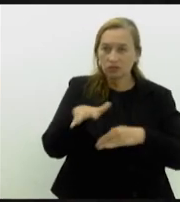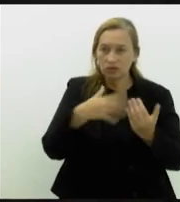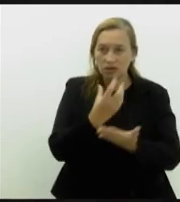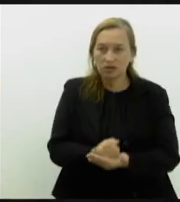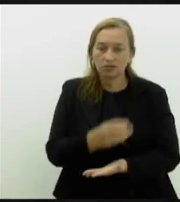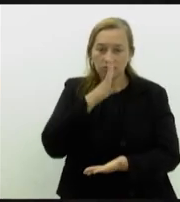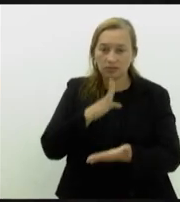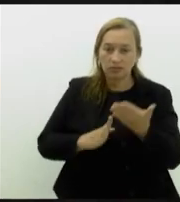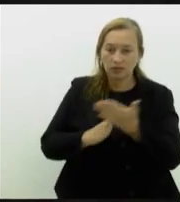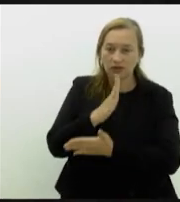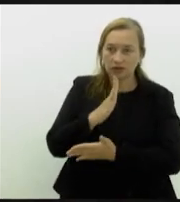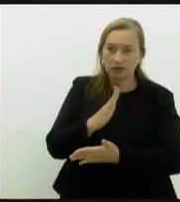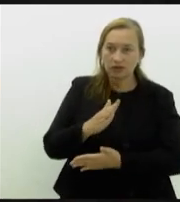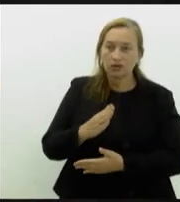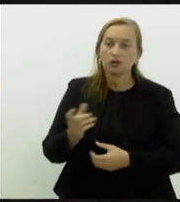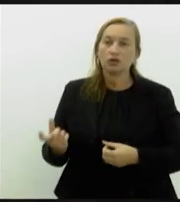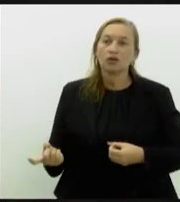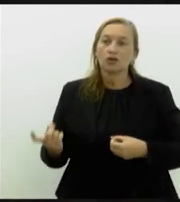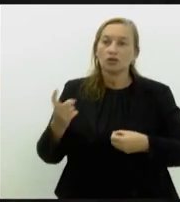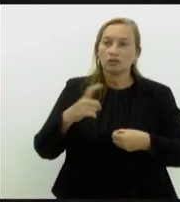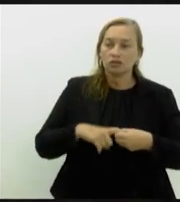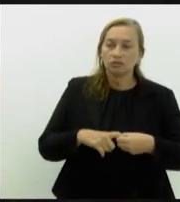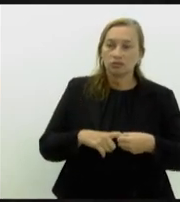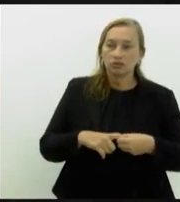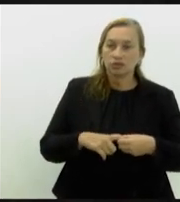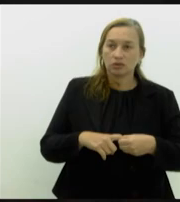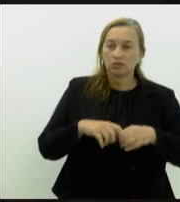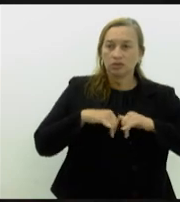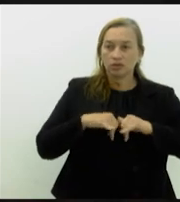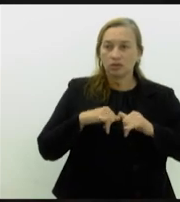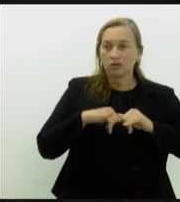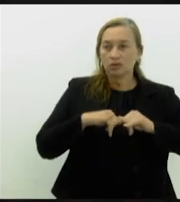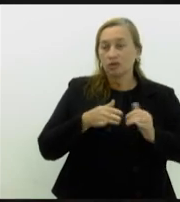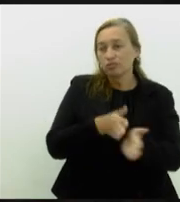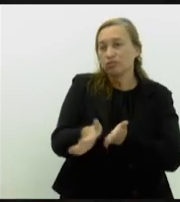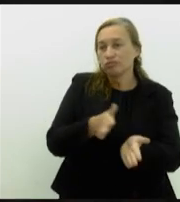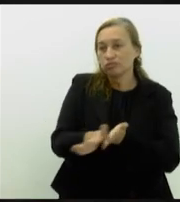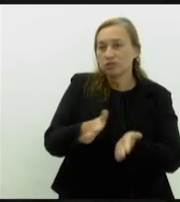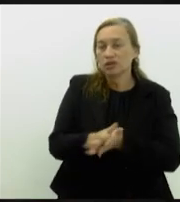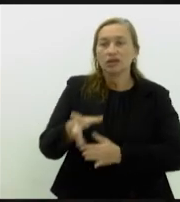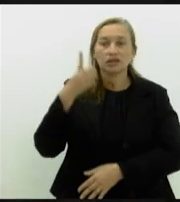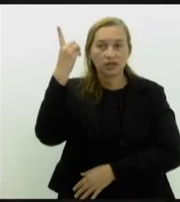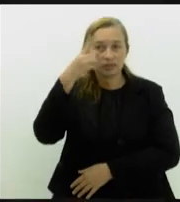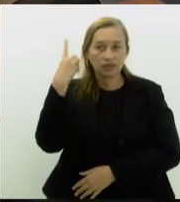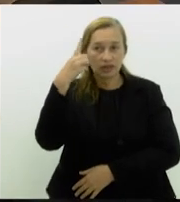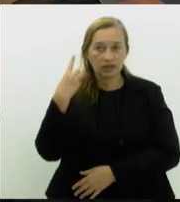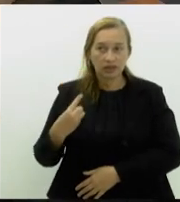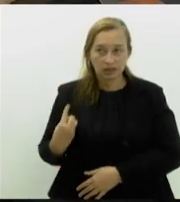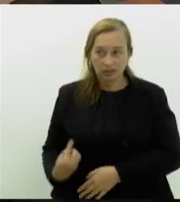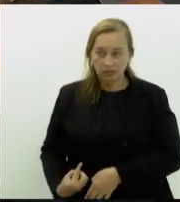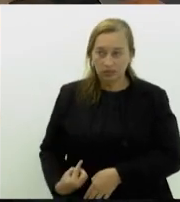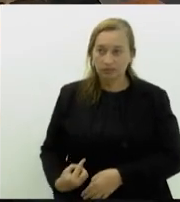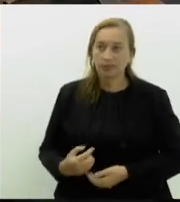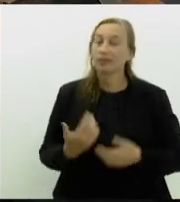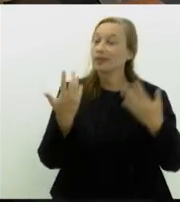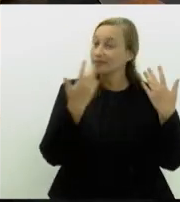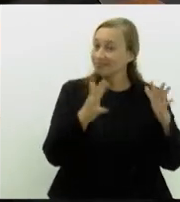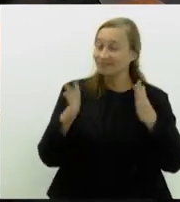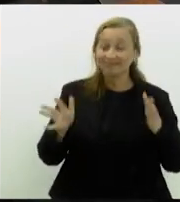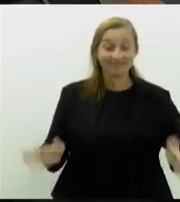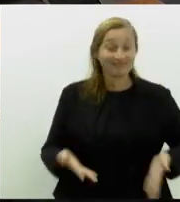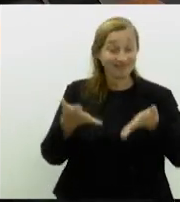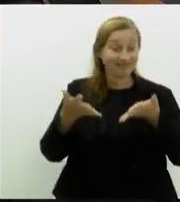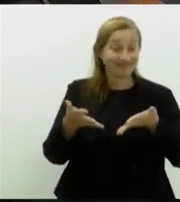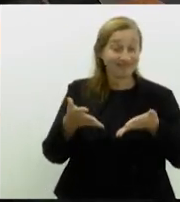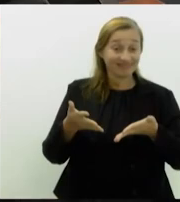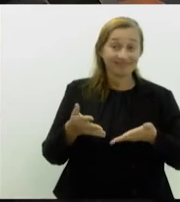estão. Aprovado, vai à publicação. Deputada Dani Balbi, para a declaração de voto, por favor. Queria parabenizar a iniciativa do